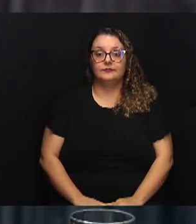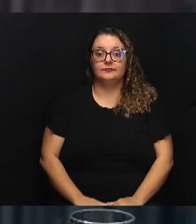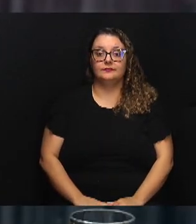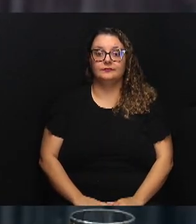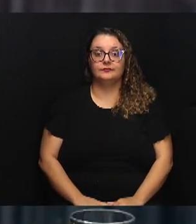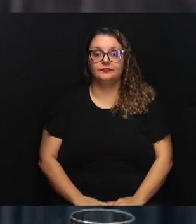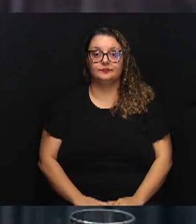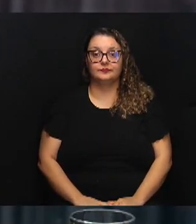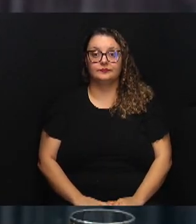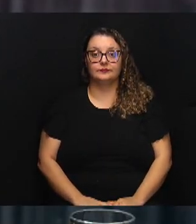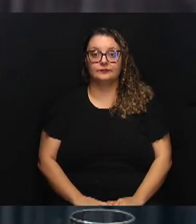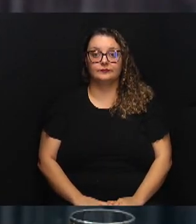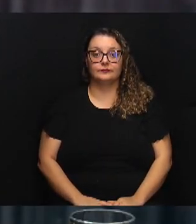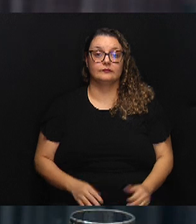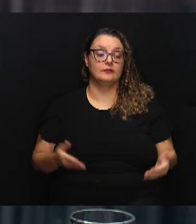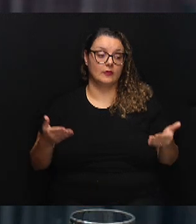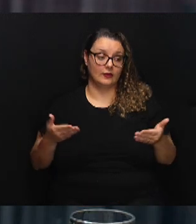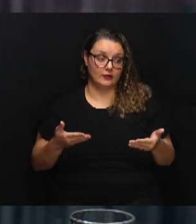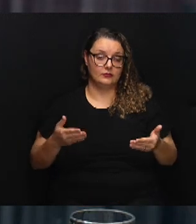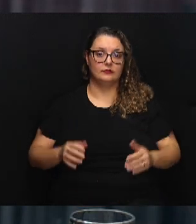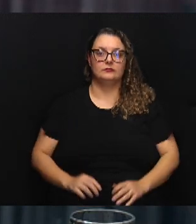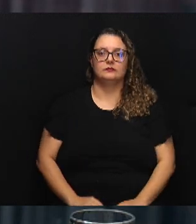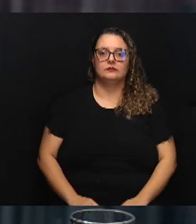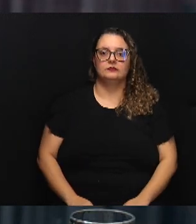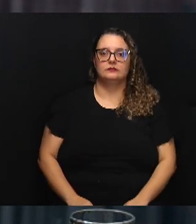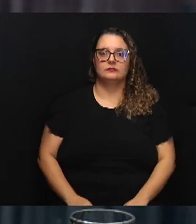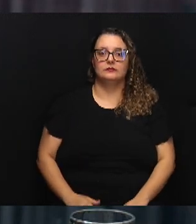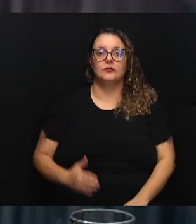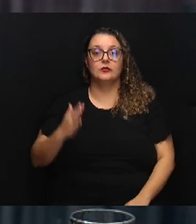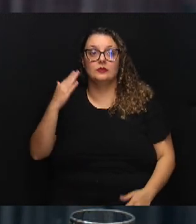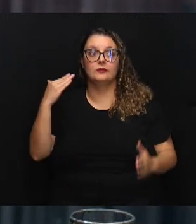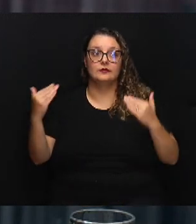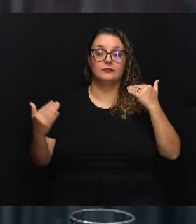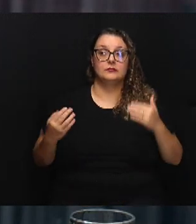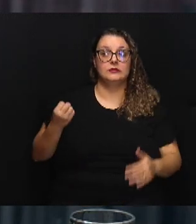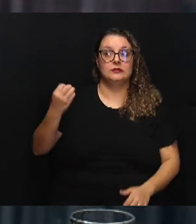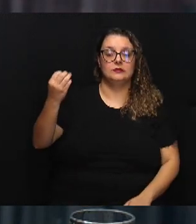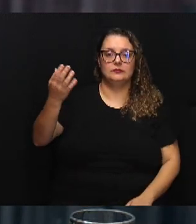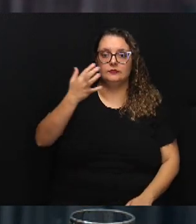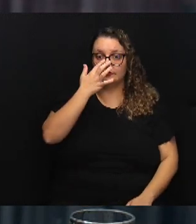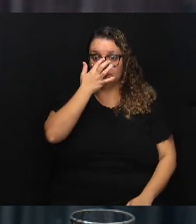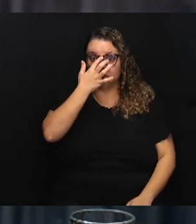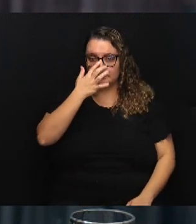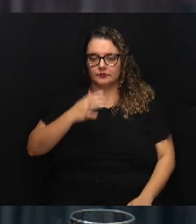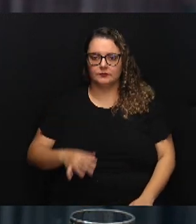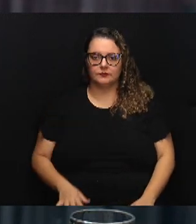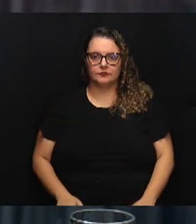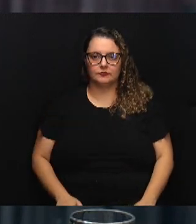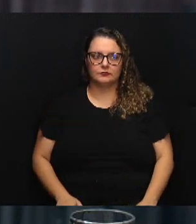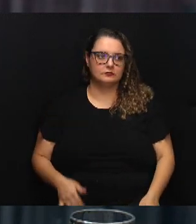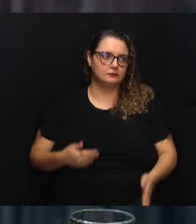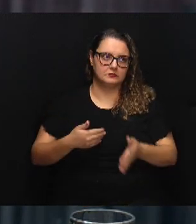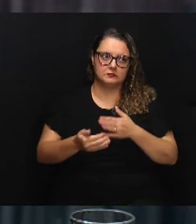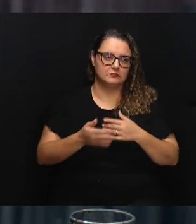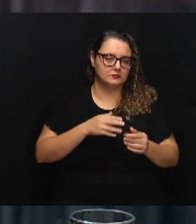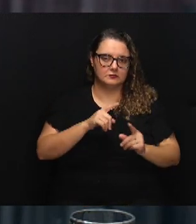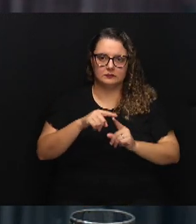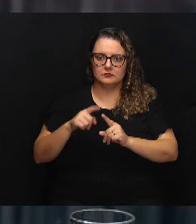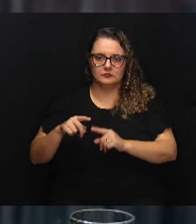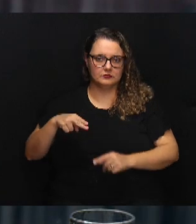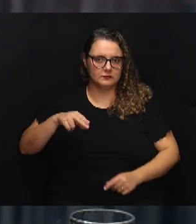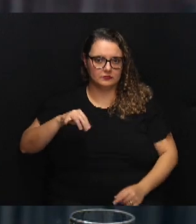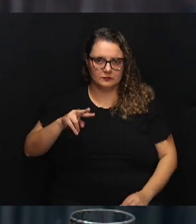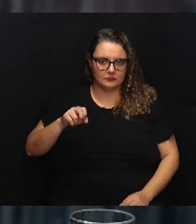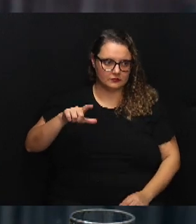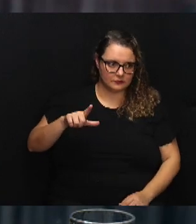hoje, assim, com a popularização da viagem, né, pegando qualquer tipo de nível social, qualquer tipo